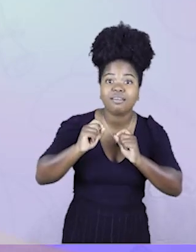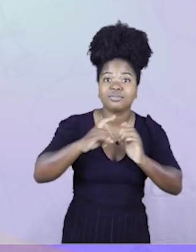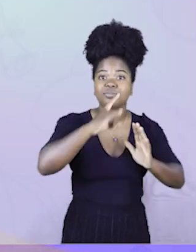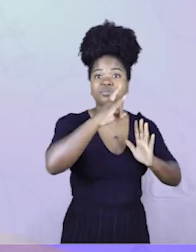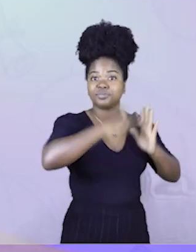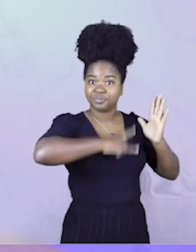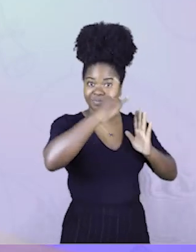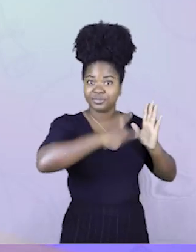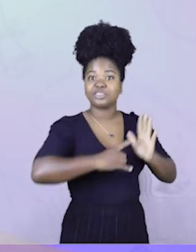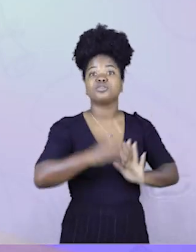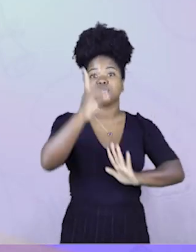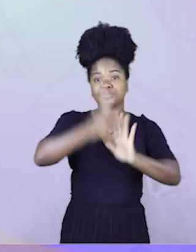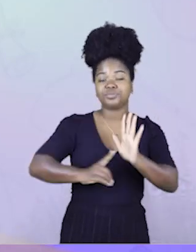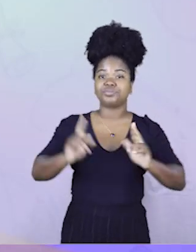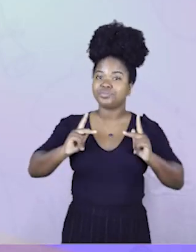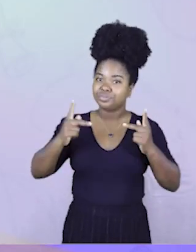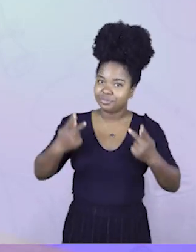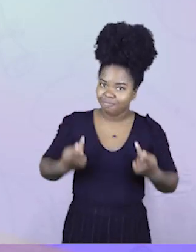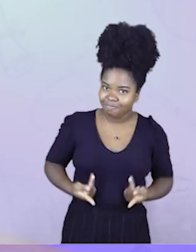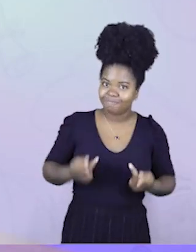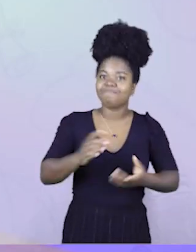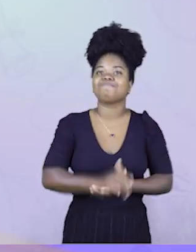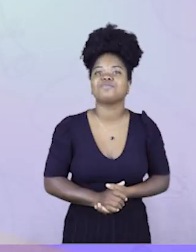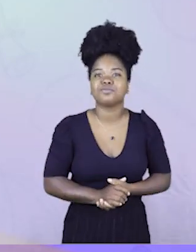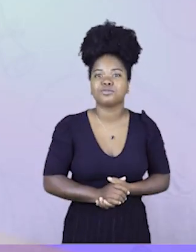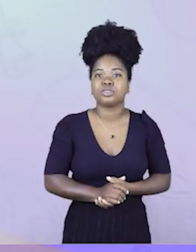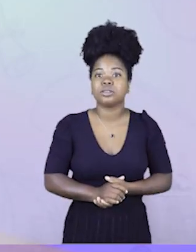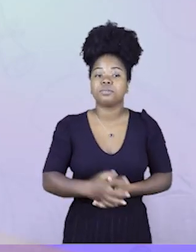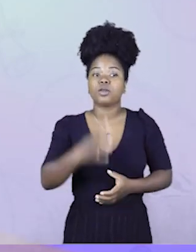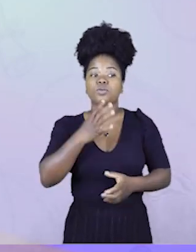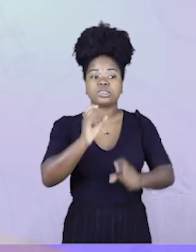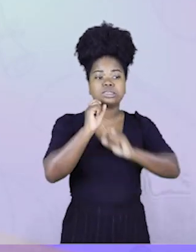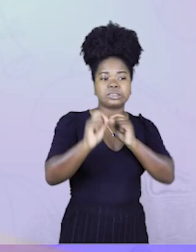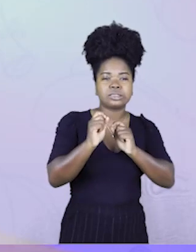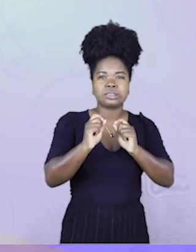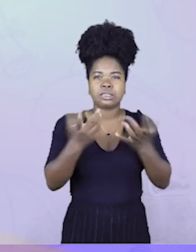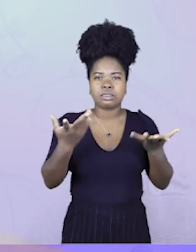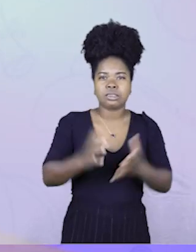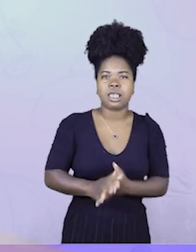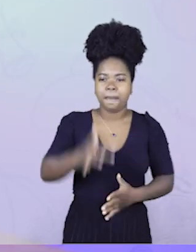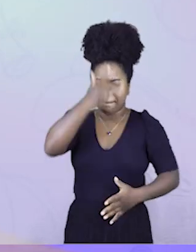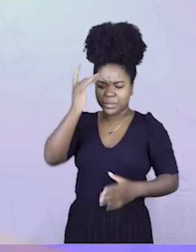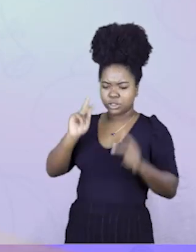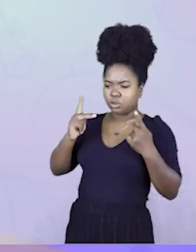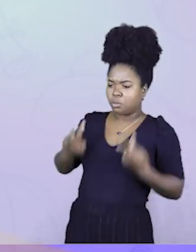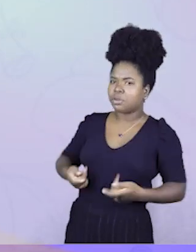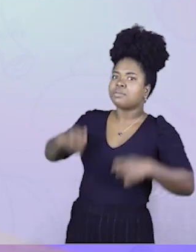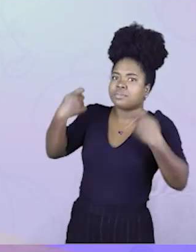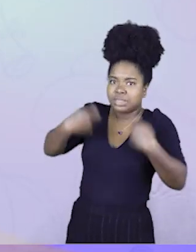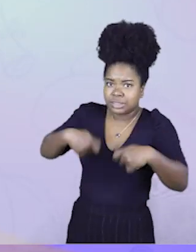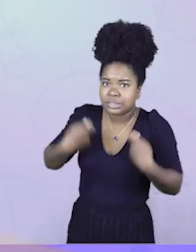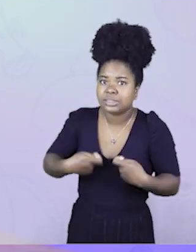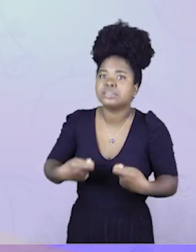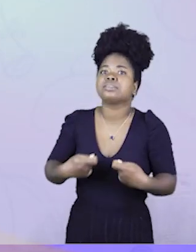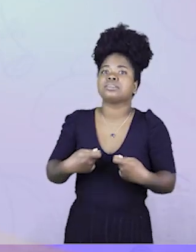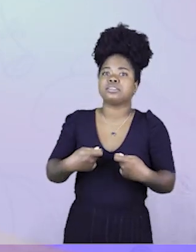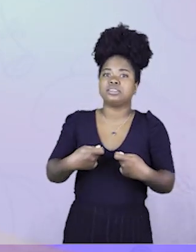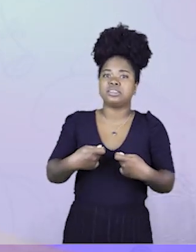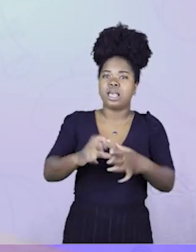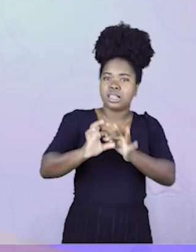Universal principia reconhecendo que a dignidade é inerente à pessoa humana e é o fundamento da liberdade,